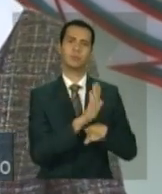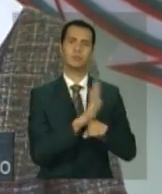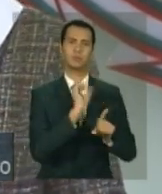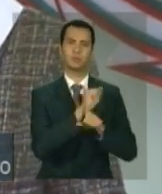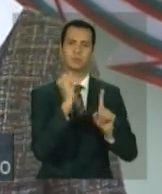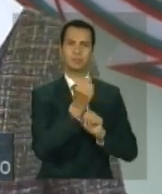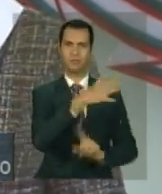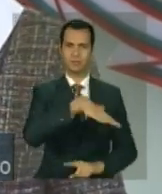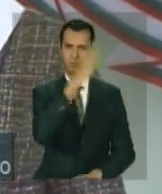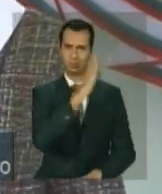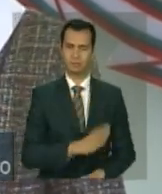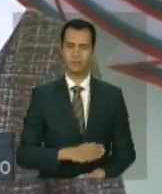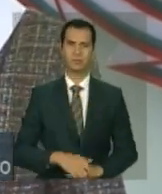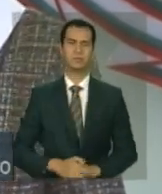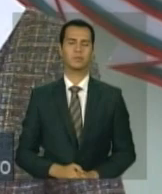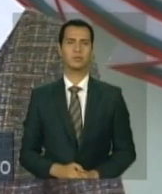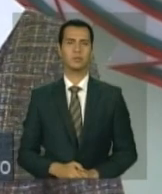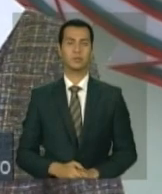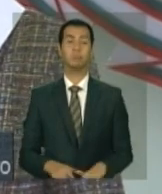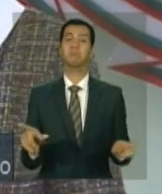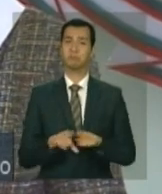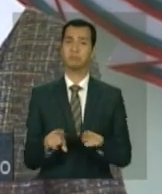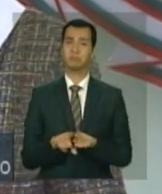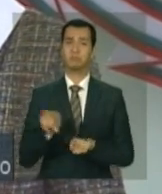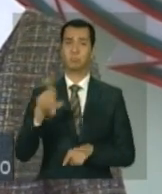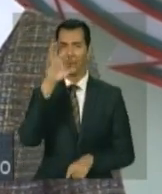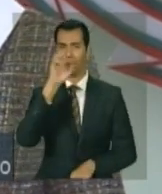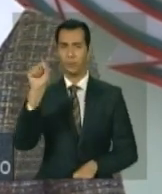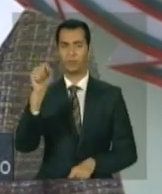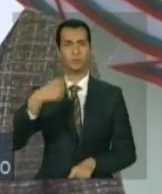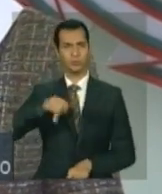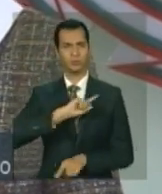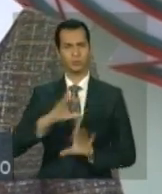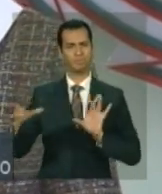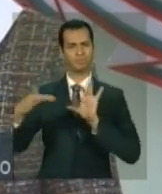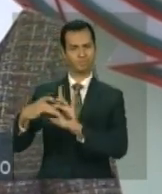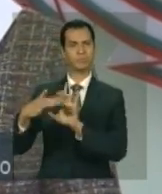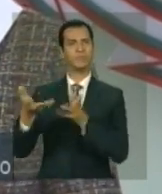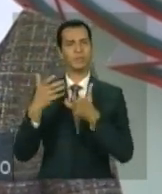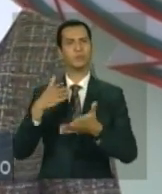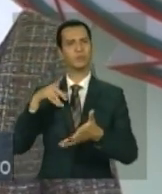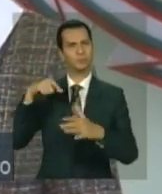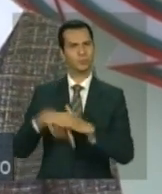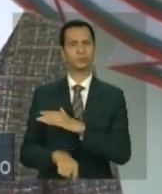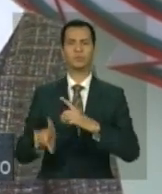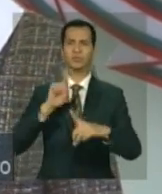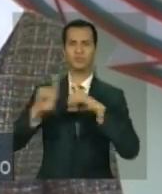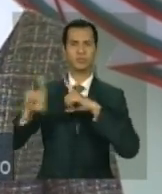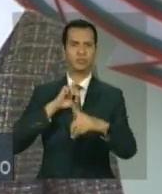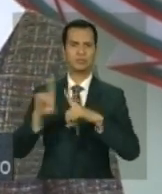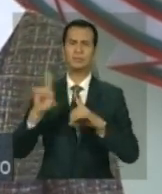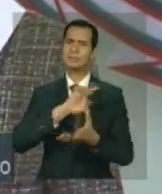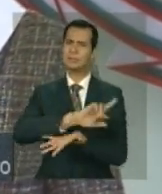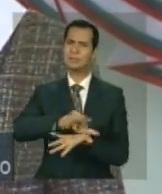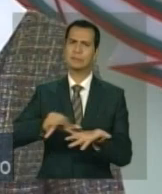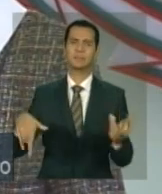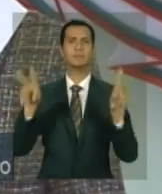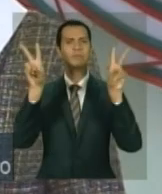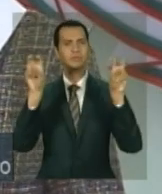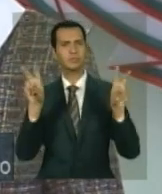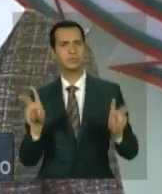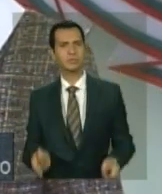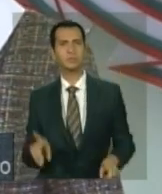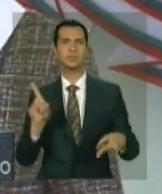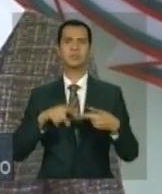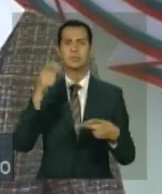E também um parceiro com o qual buscamos aprofundar o diálogo sobre toda sorte de temas e